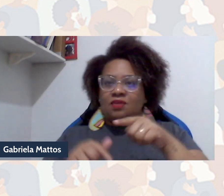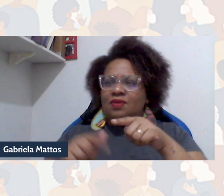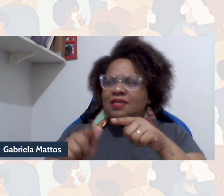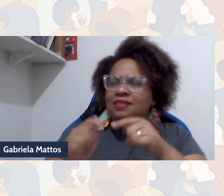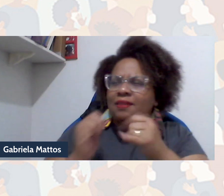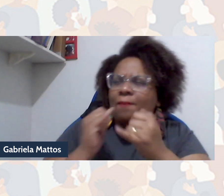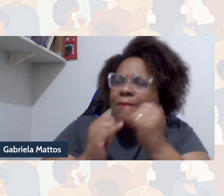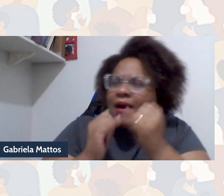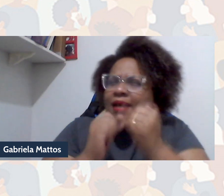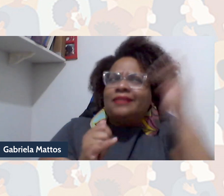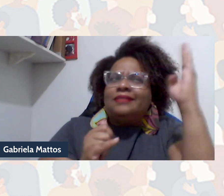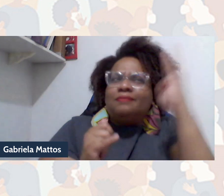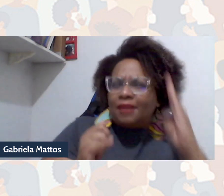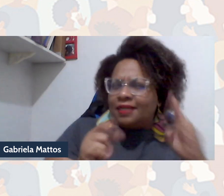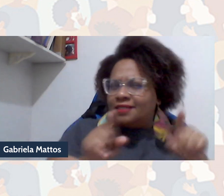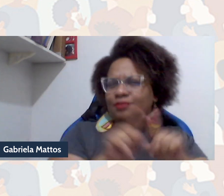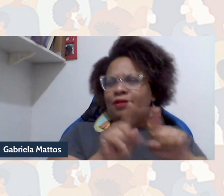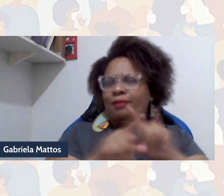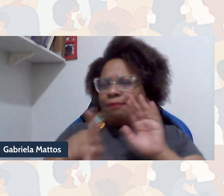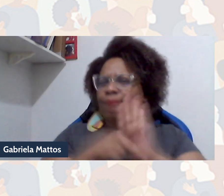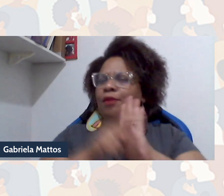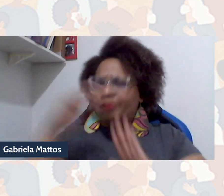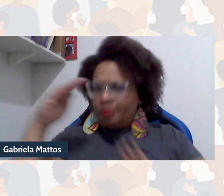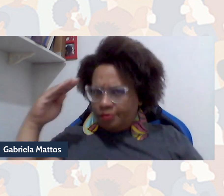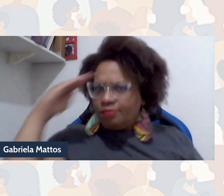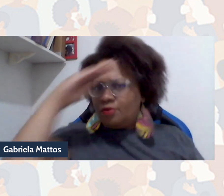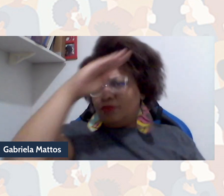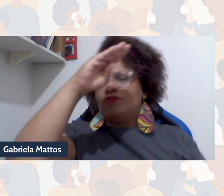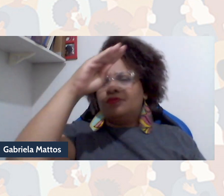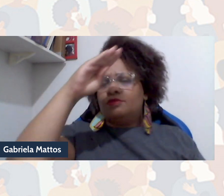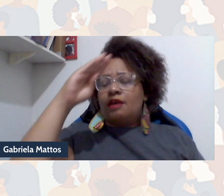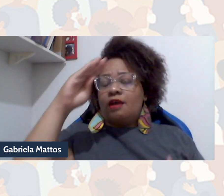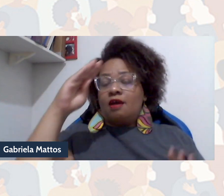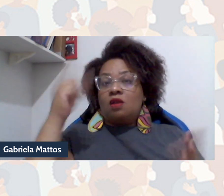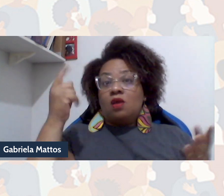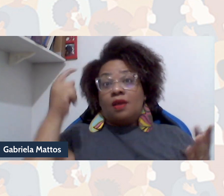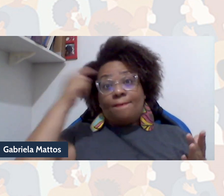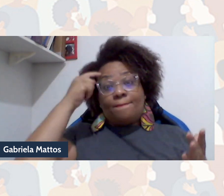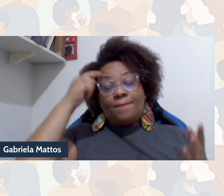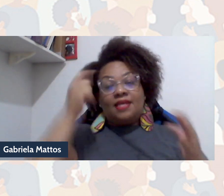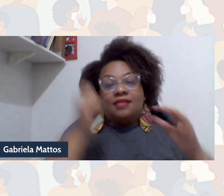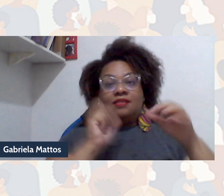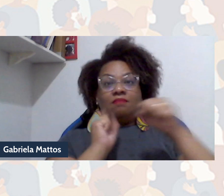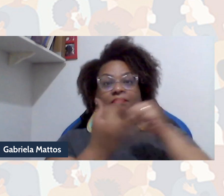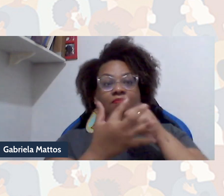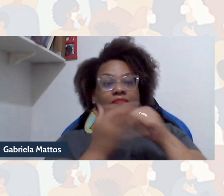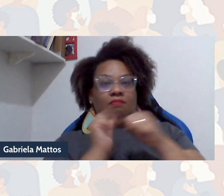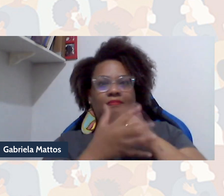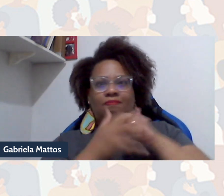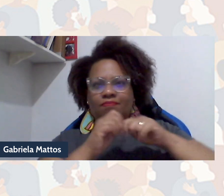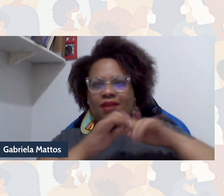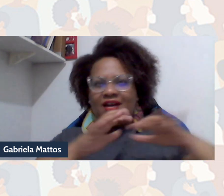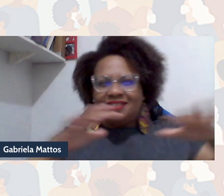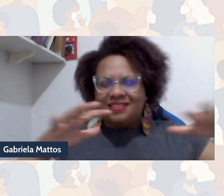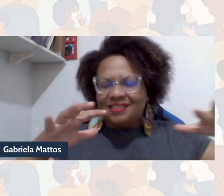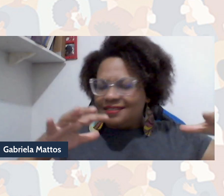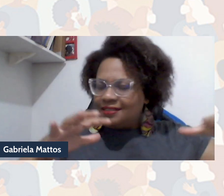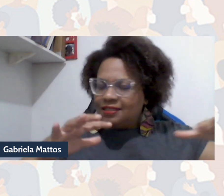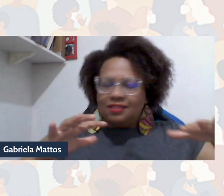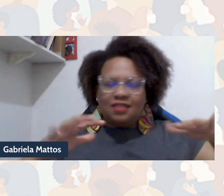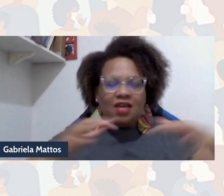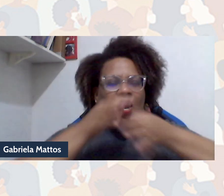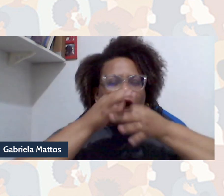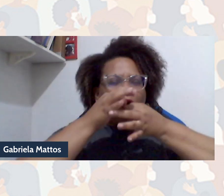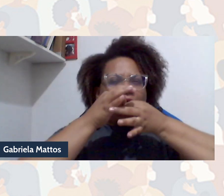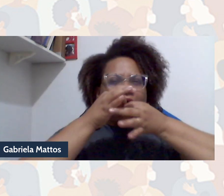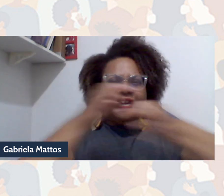Bolsonaro. E quando a gente pensa na pandemia da Covid, um acontecimento tão aterrorizante na história do mundo, algo